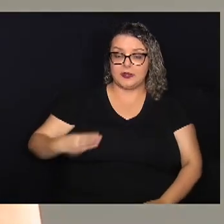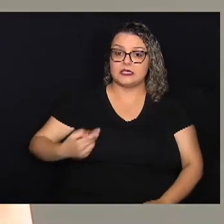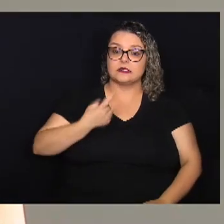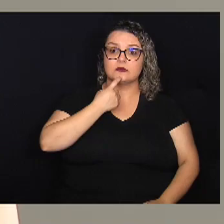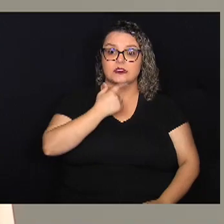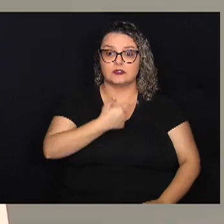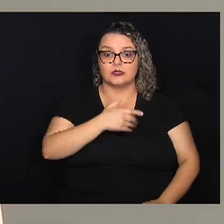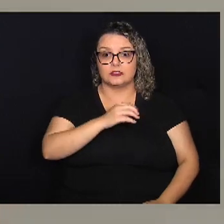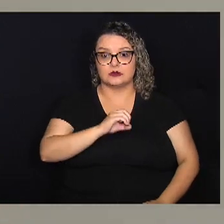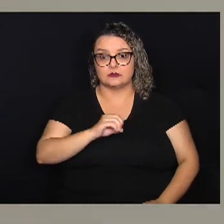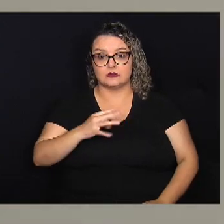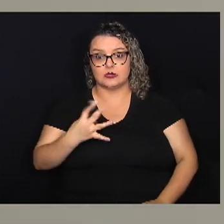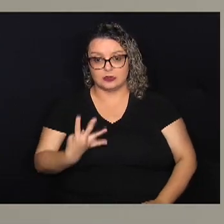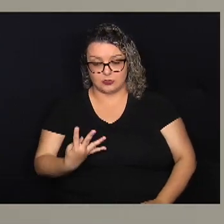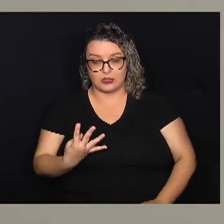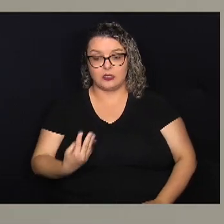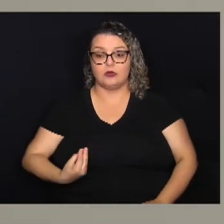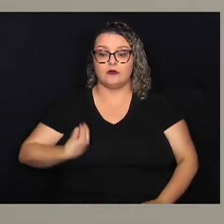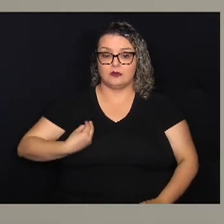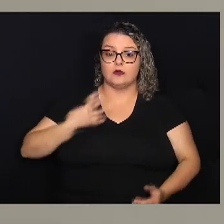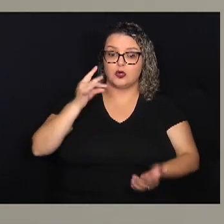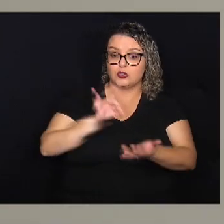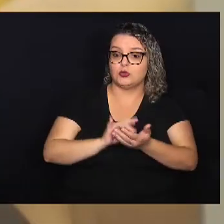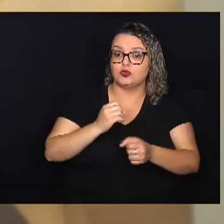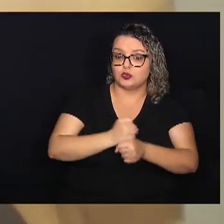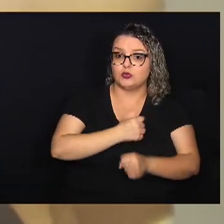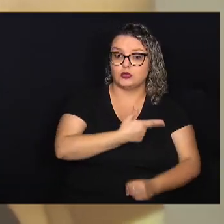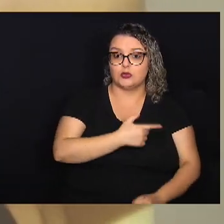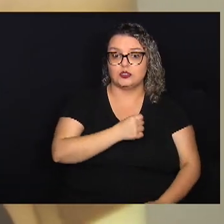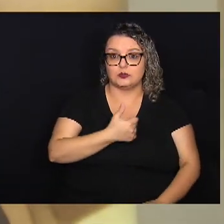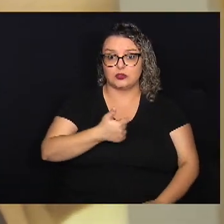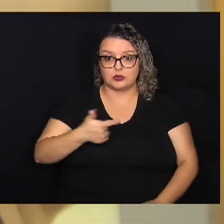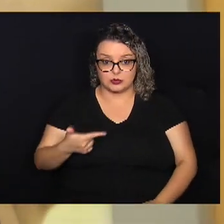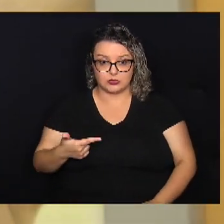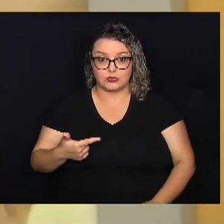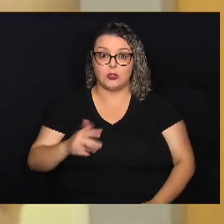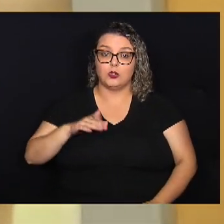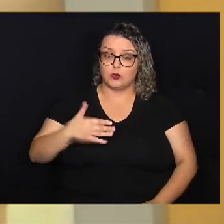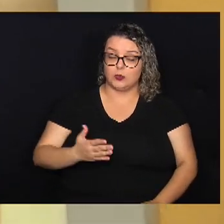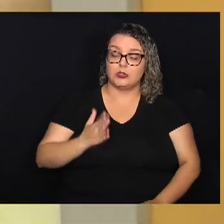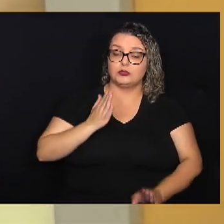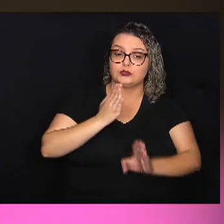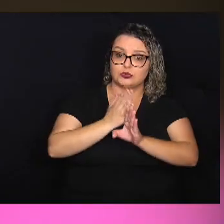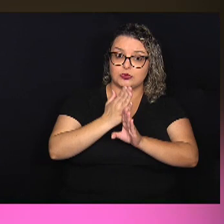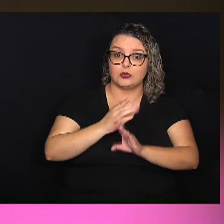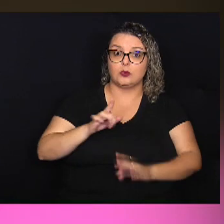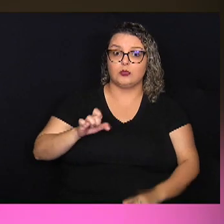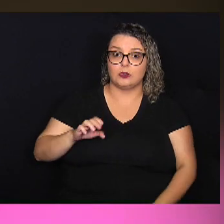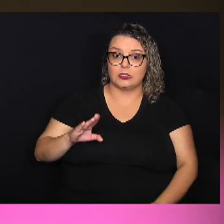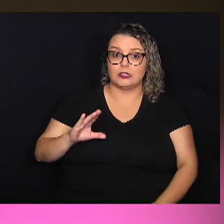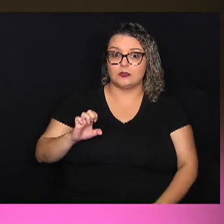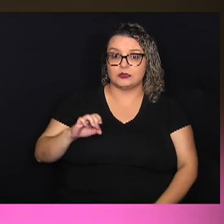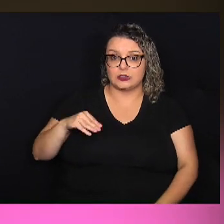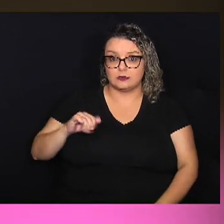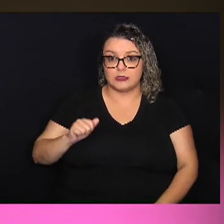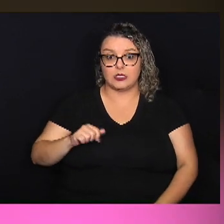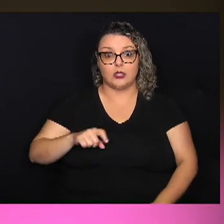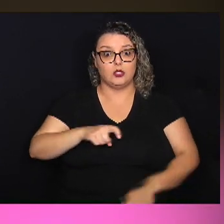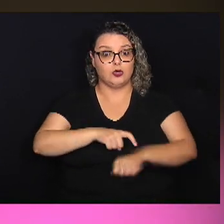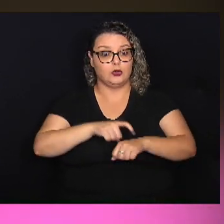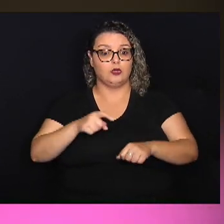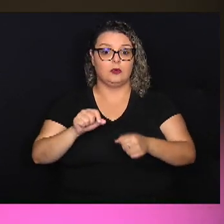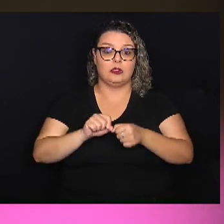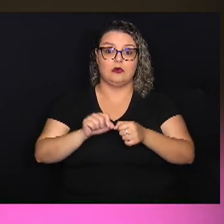2004, viveu essa realidade em 2012, quando descobriu que estava com leucemia. Na época, fez